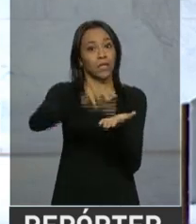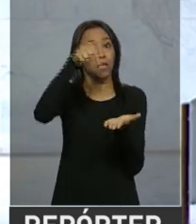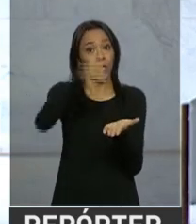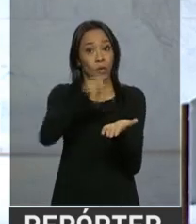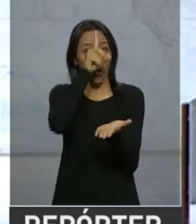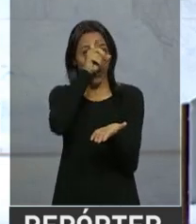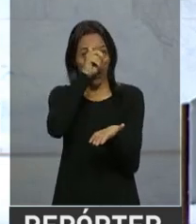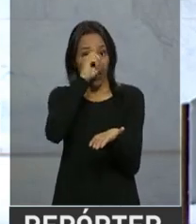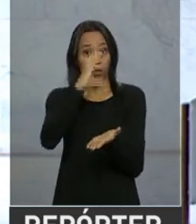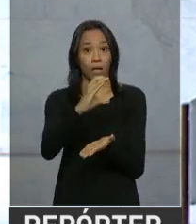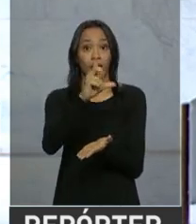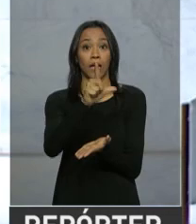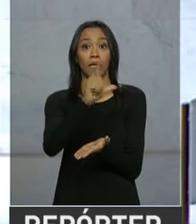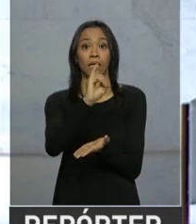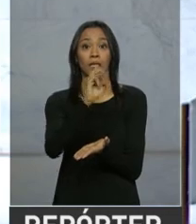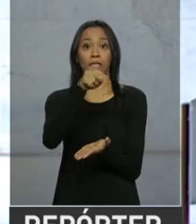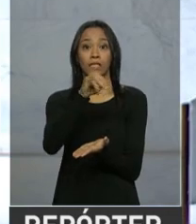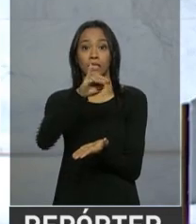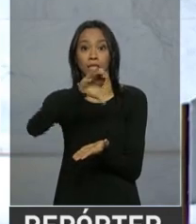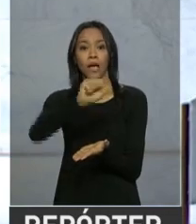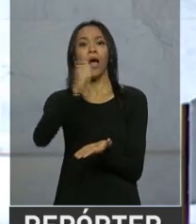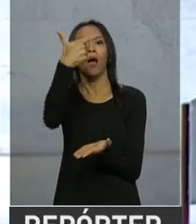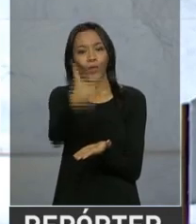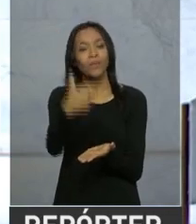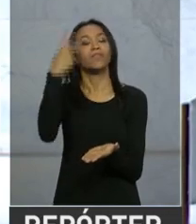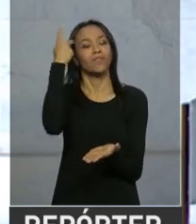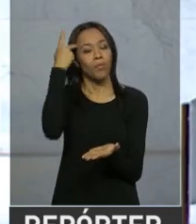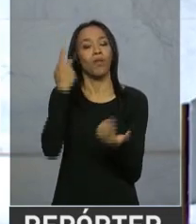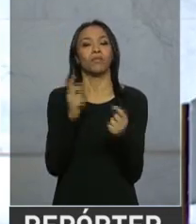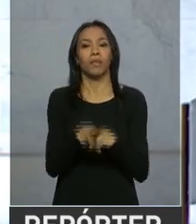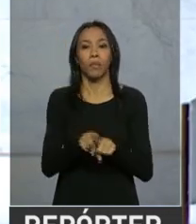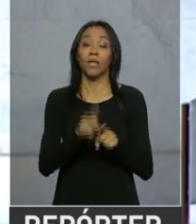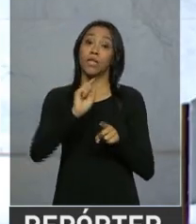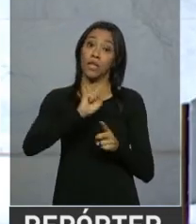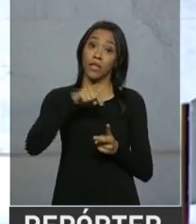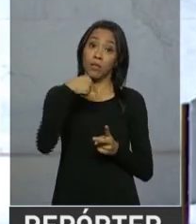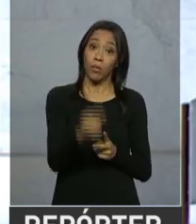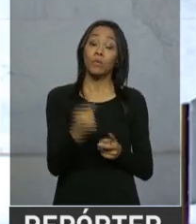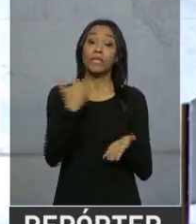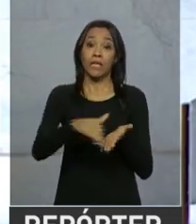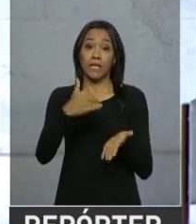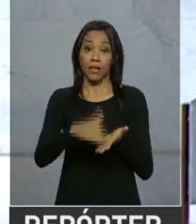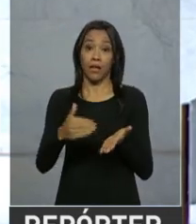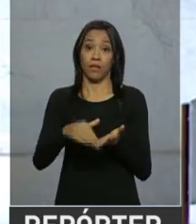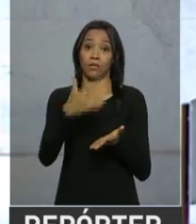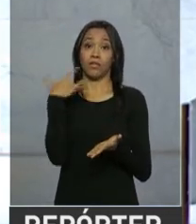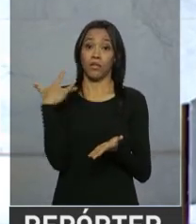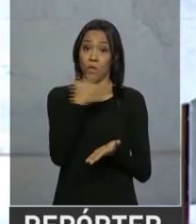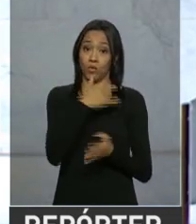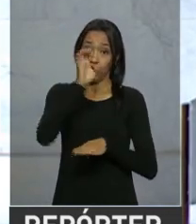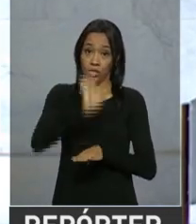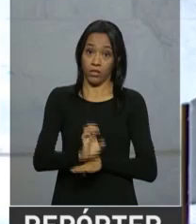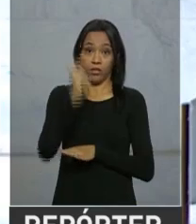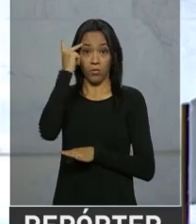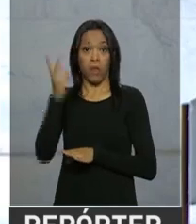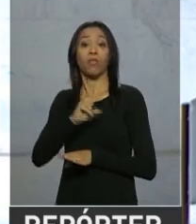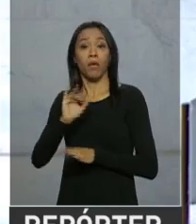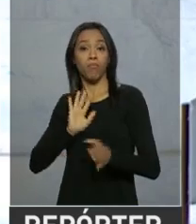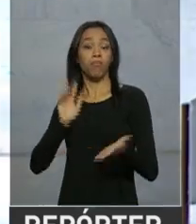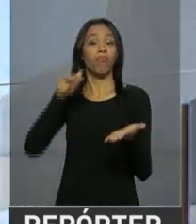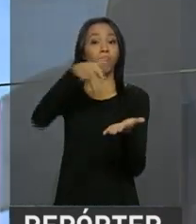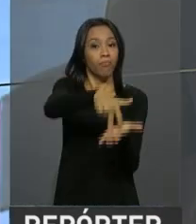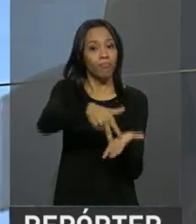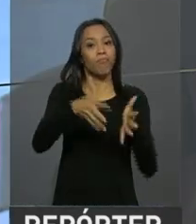das Clínicas de São Paulo também participa desse encontro o secretário de saúde do Estado de São Paulo Davi uip Jaime Voltamos com